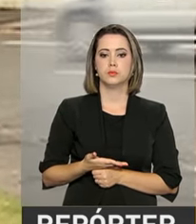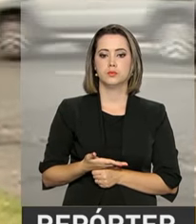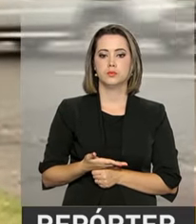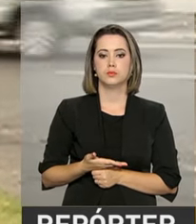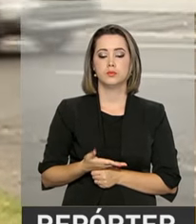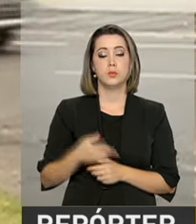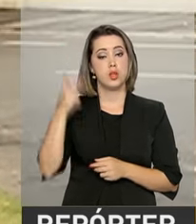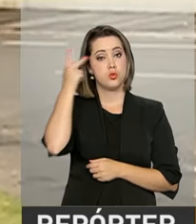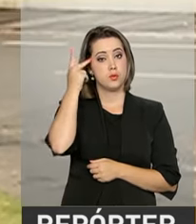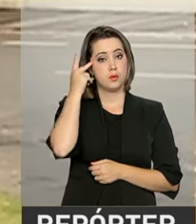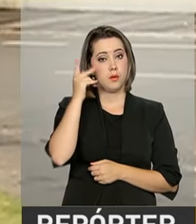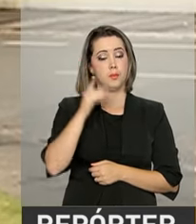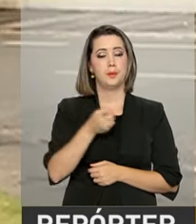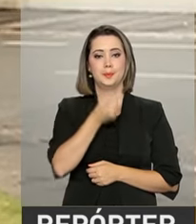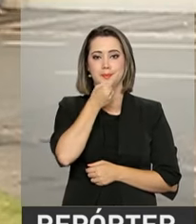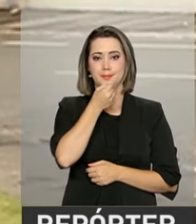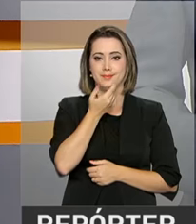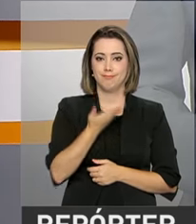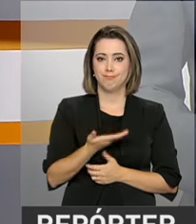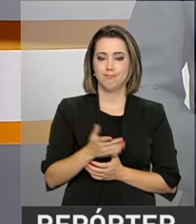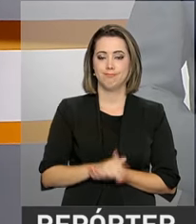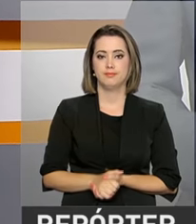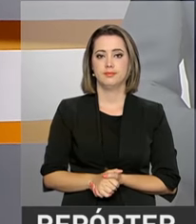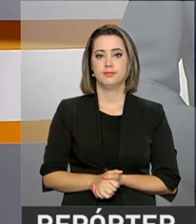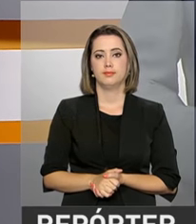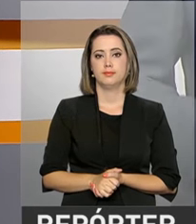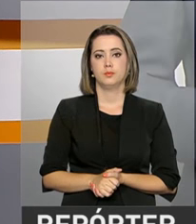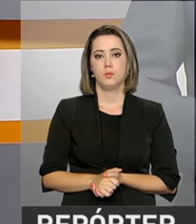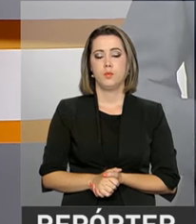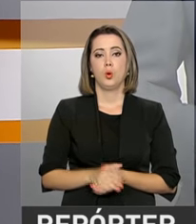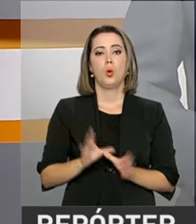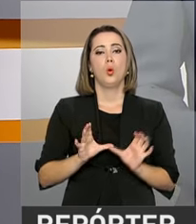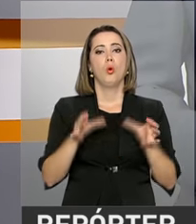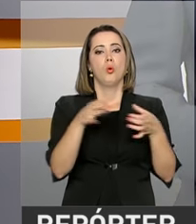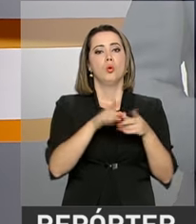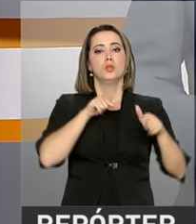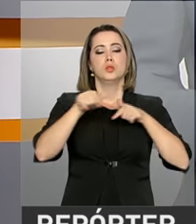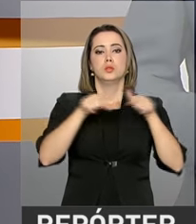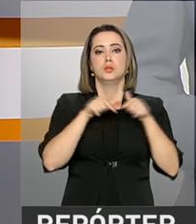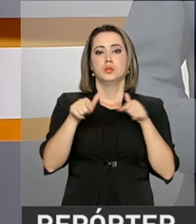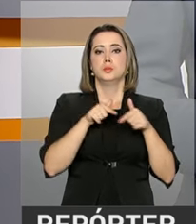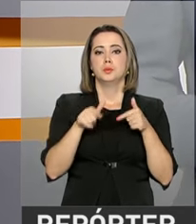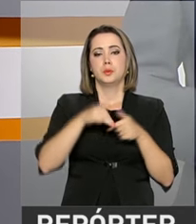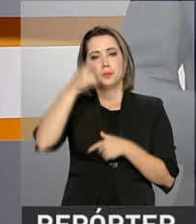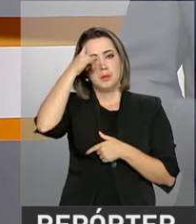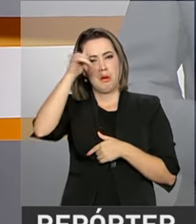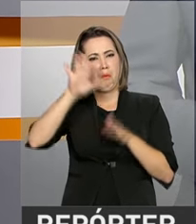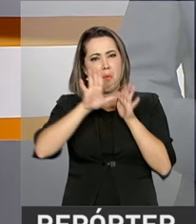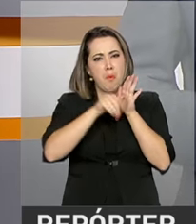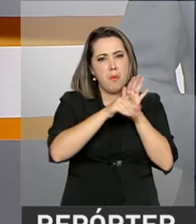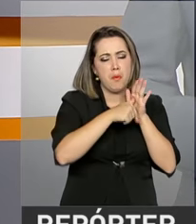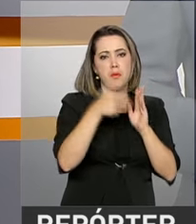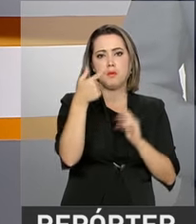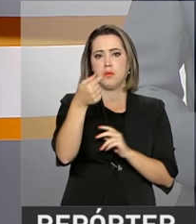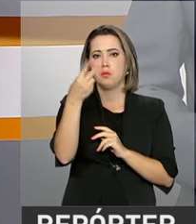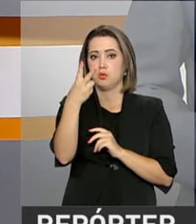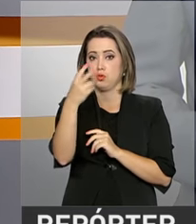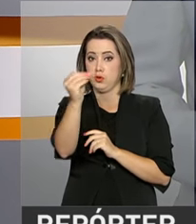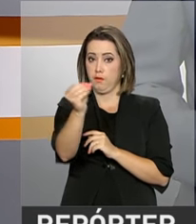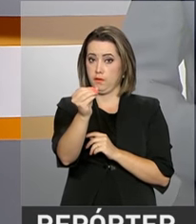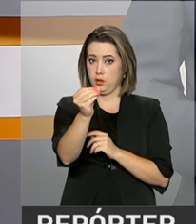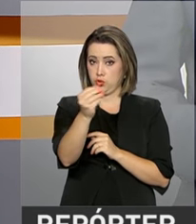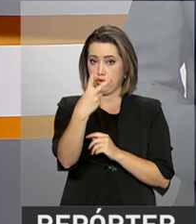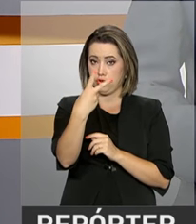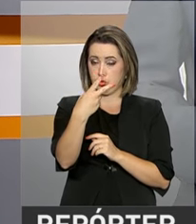www.caixa.gov.br/contas-inativas. De São Paulo, José Luiz Filho. O Grupo de Trabalho Anticorrupção do G20 se reúne na